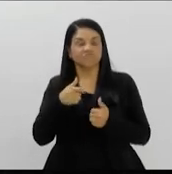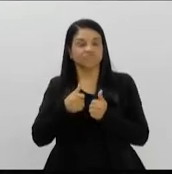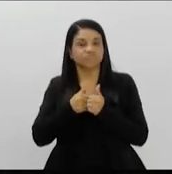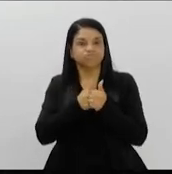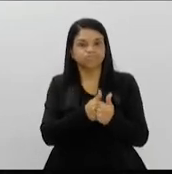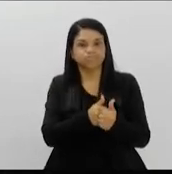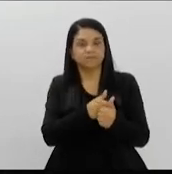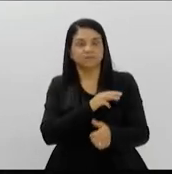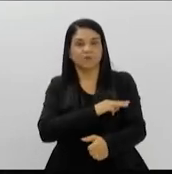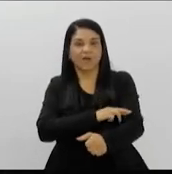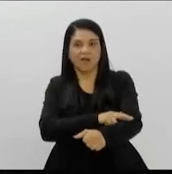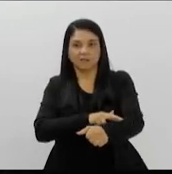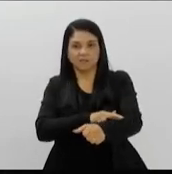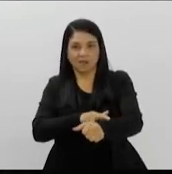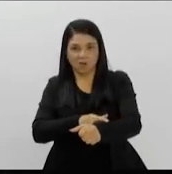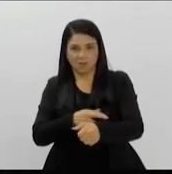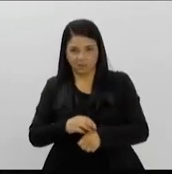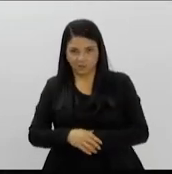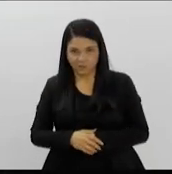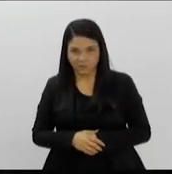negro.